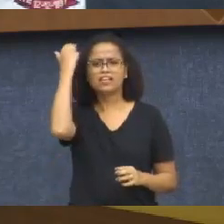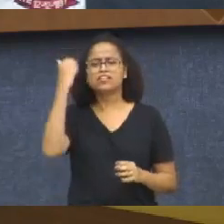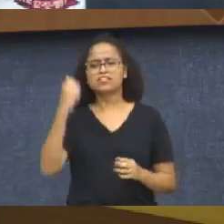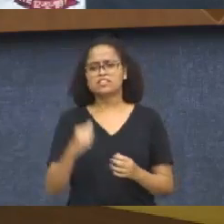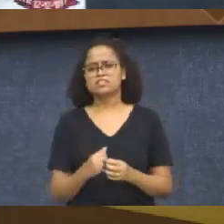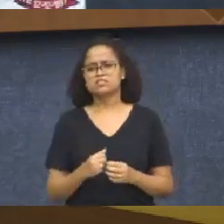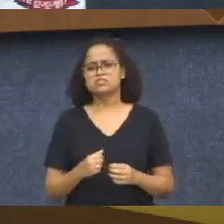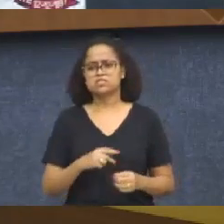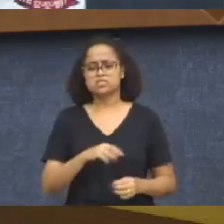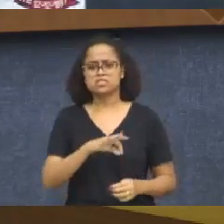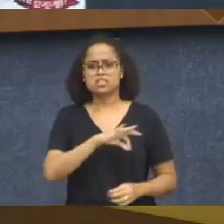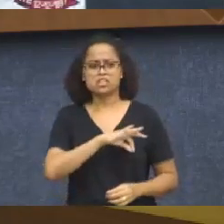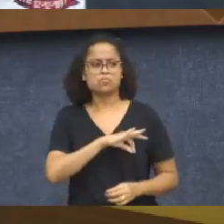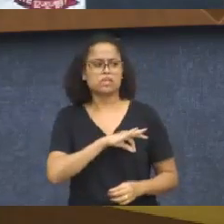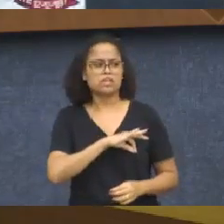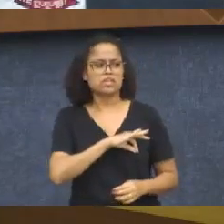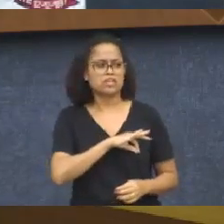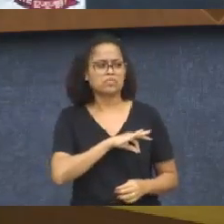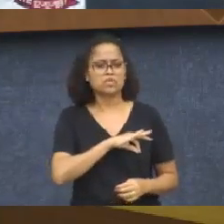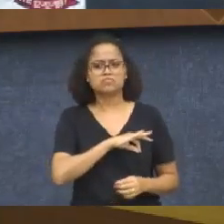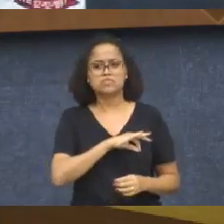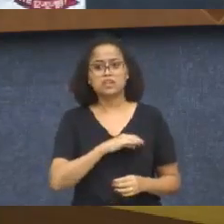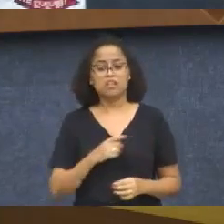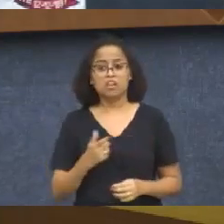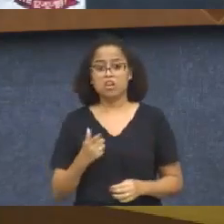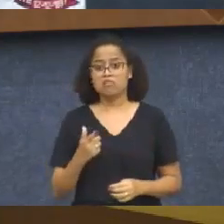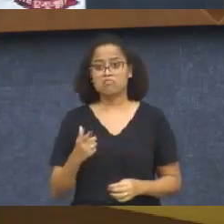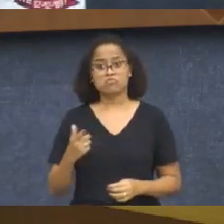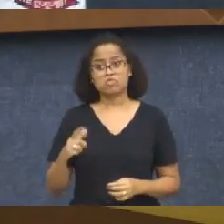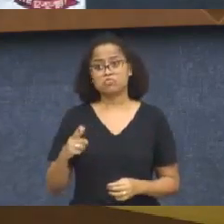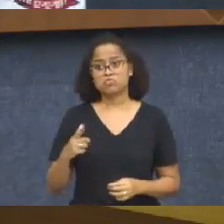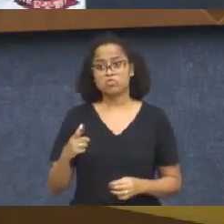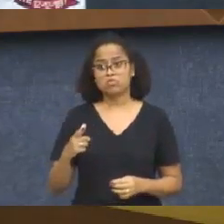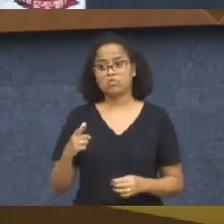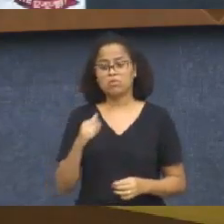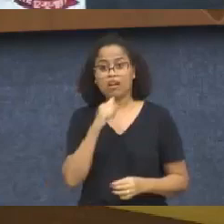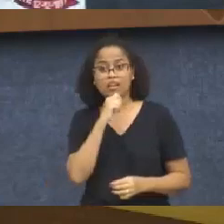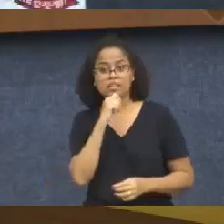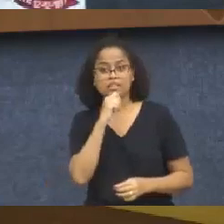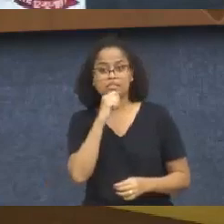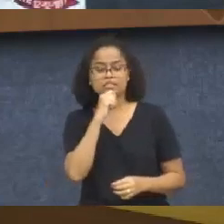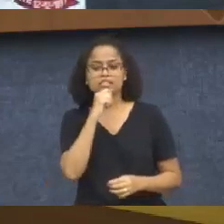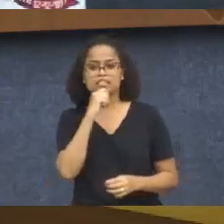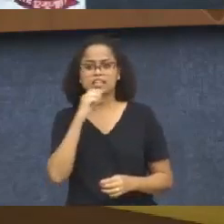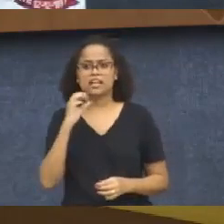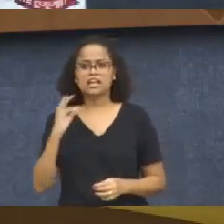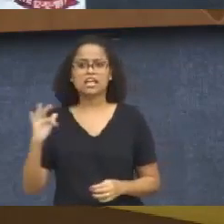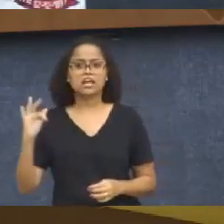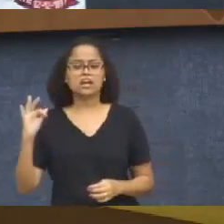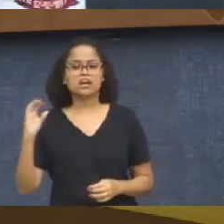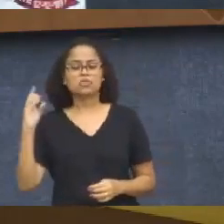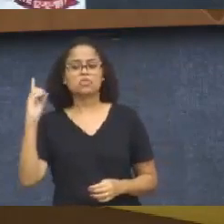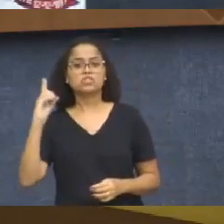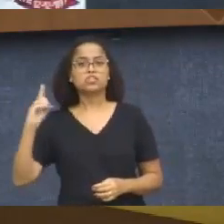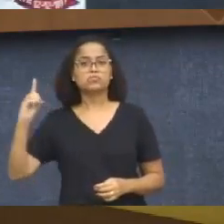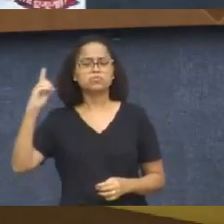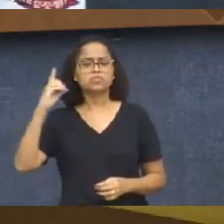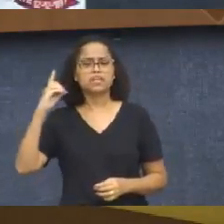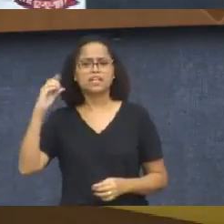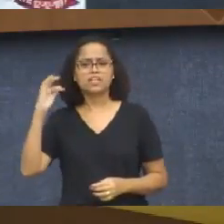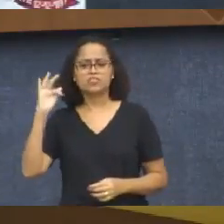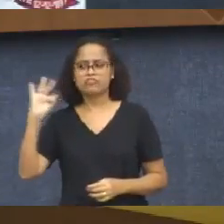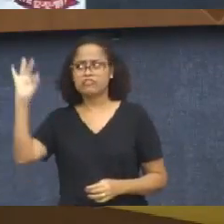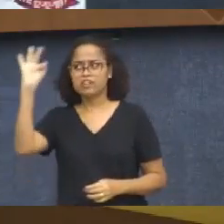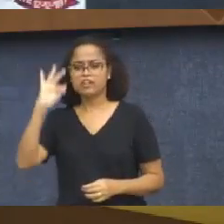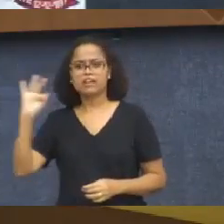sou deputado estadual. Não tem como a gente aprovar isso aqui a nível de município. Então, se pudesse a gente fazer, a